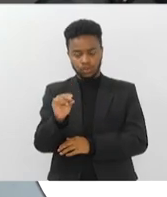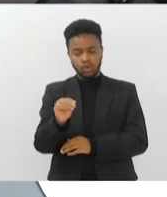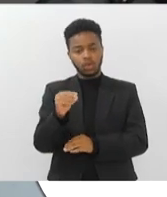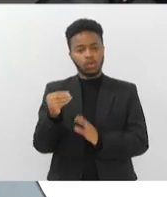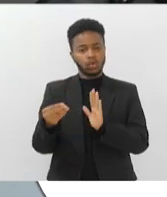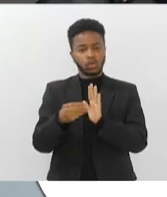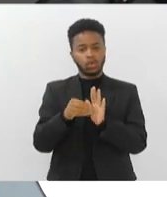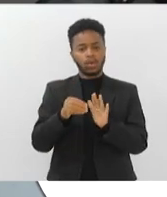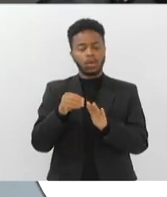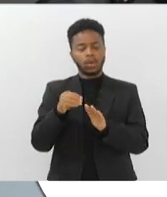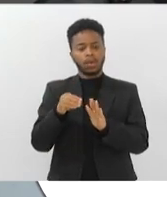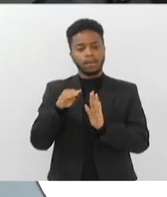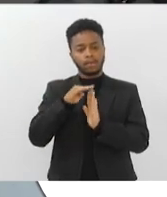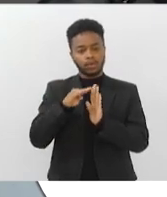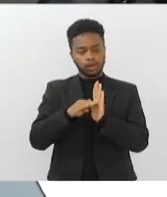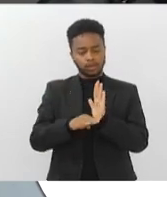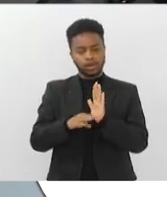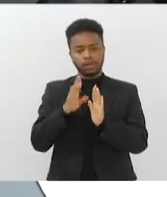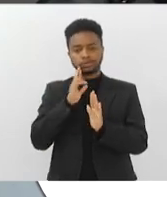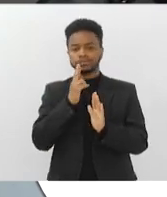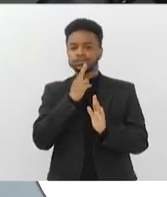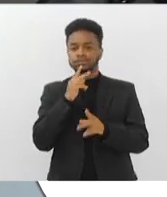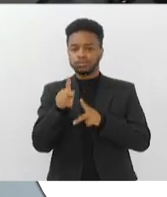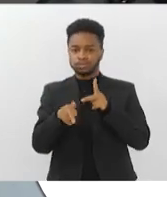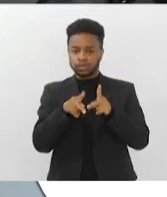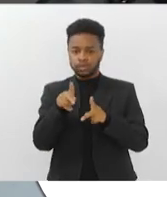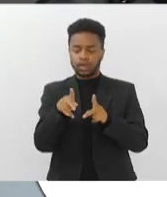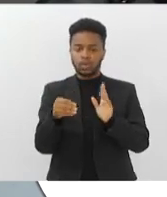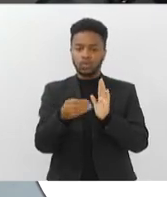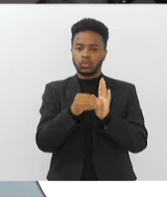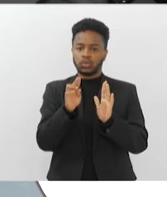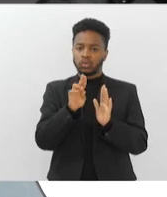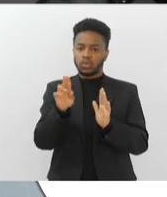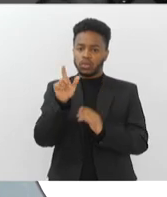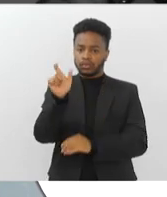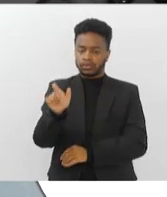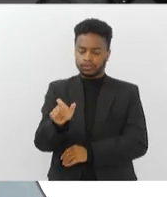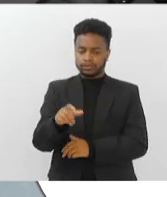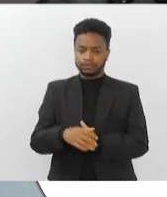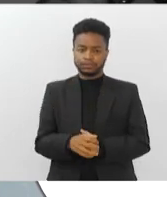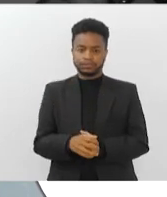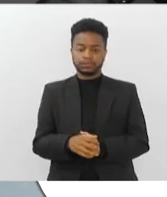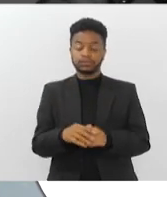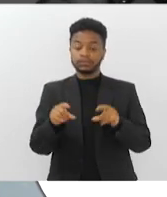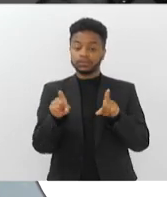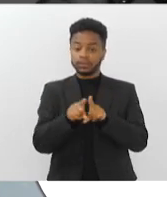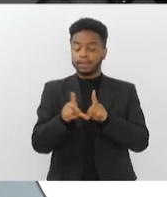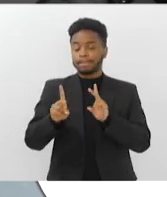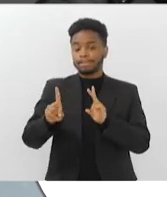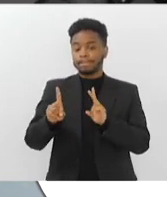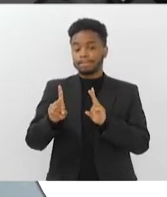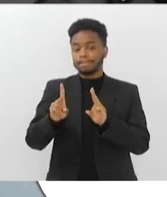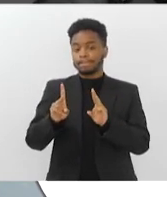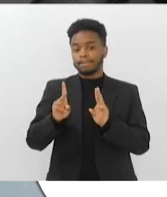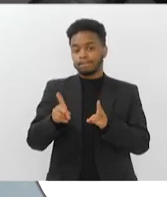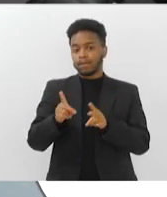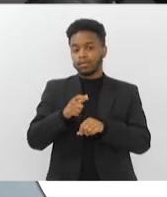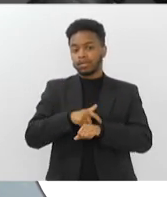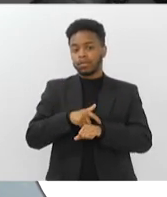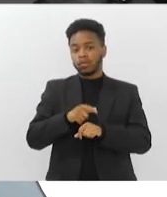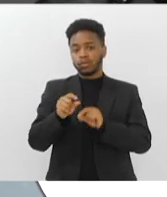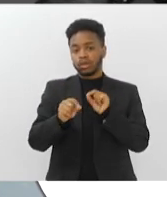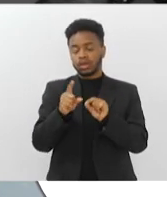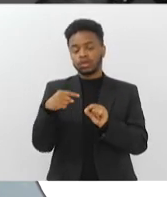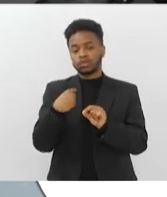do Povo, Herbert de Souza, Betinho. E ao mesmo tempo, nas emendas, nós